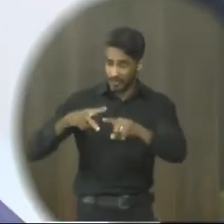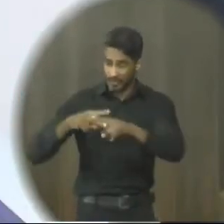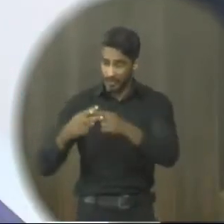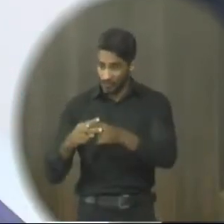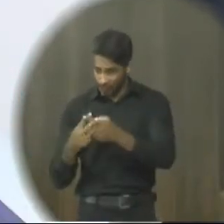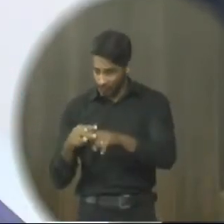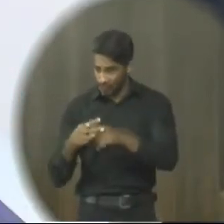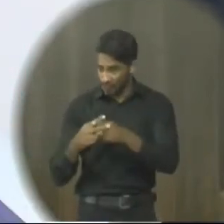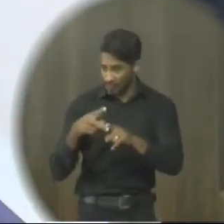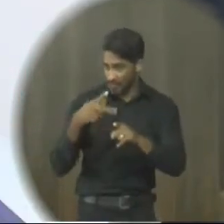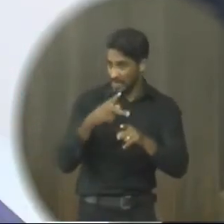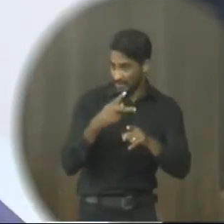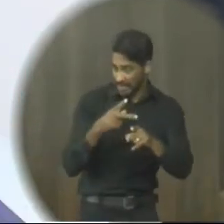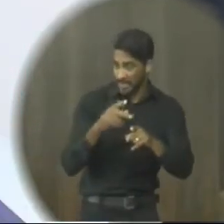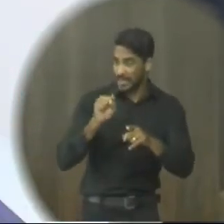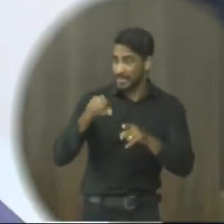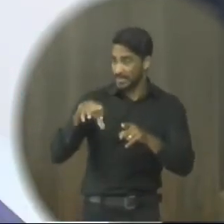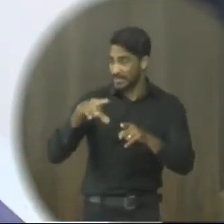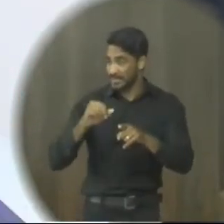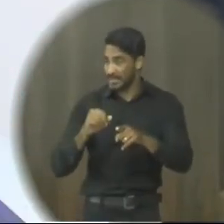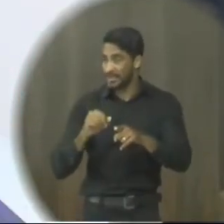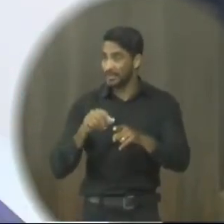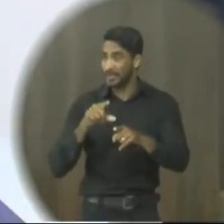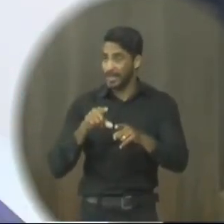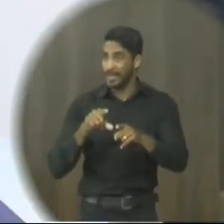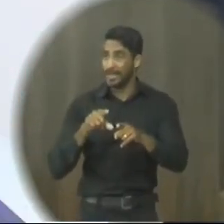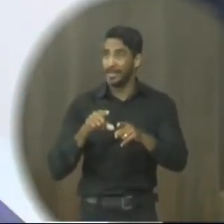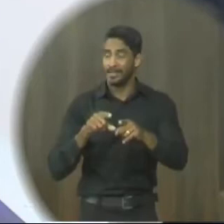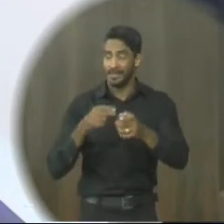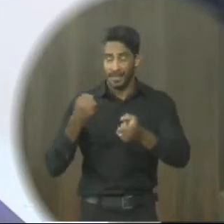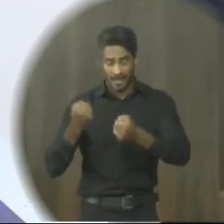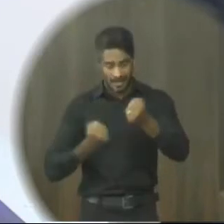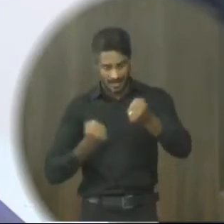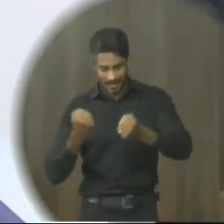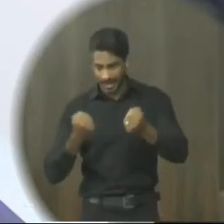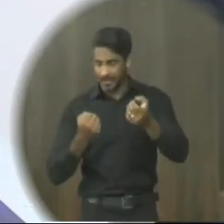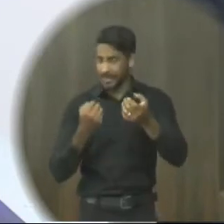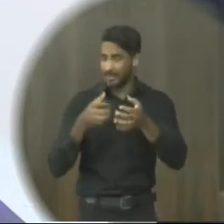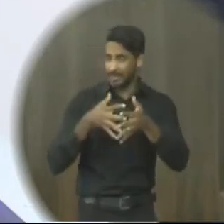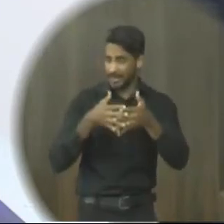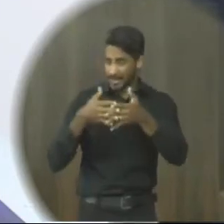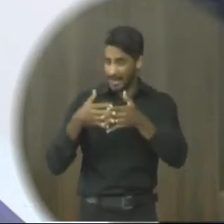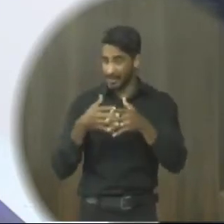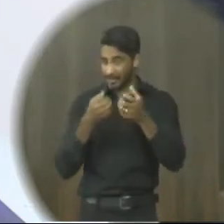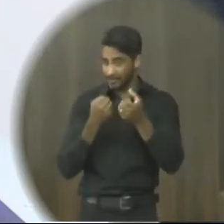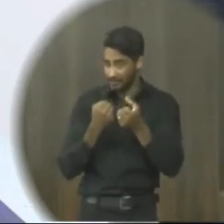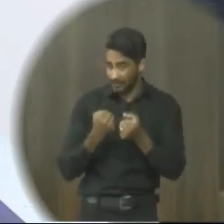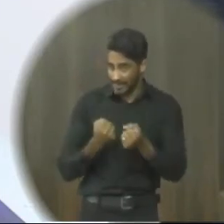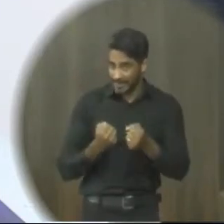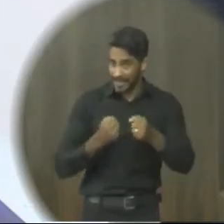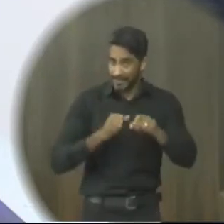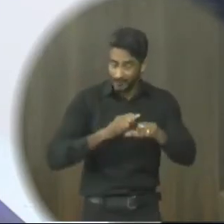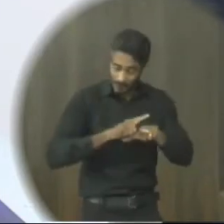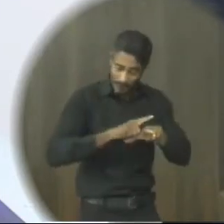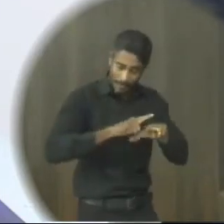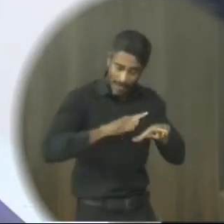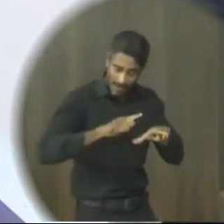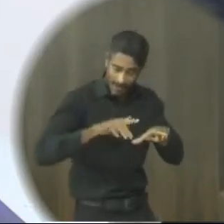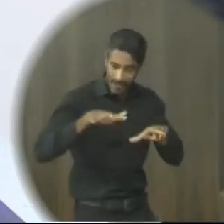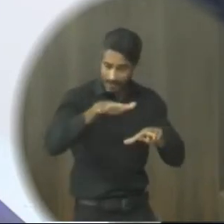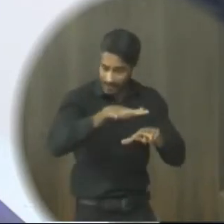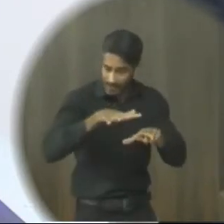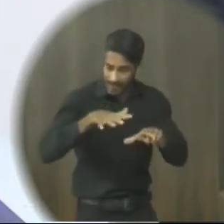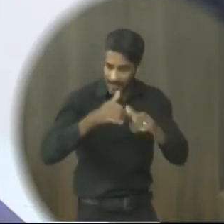Pereira, essa via estava recebendo trânsito de caminhões pesados. Então, o asfalto nessa área próxima à